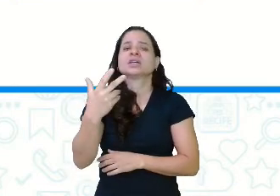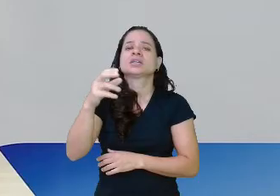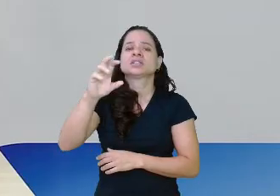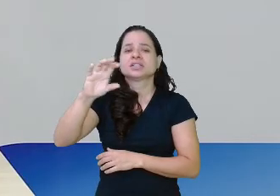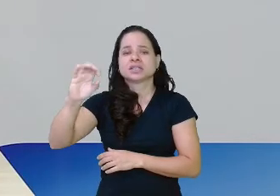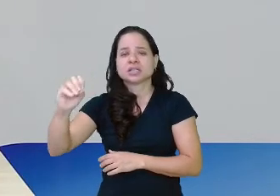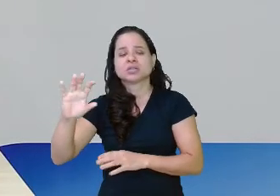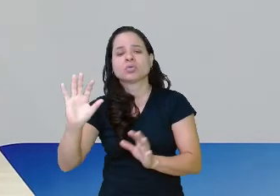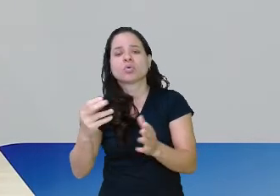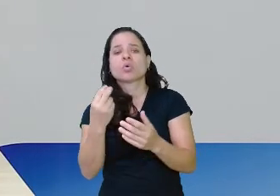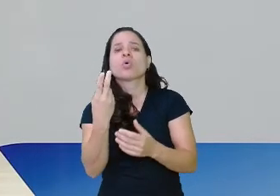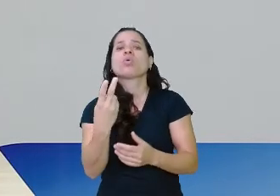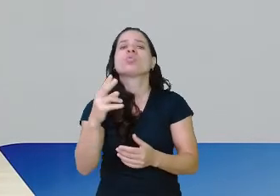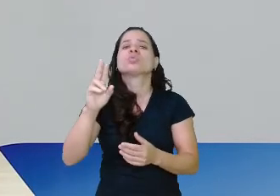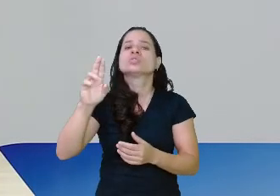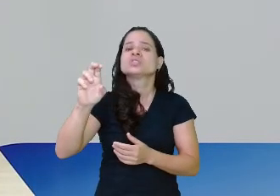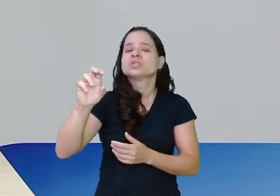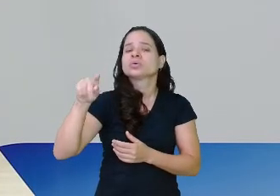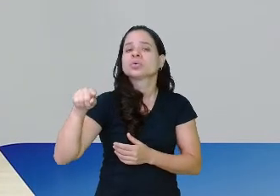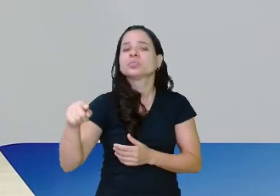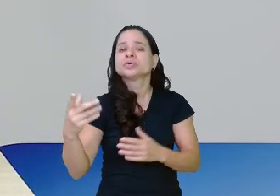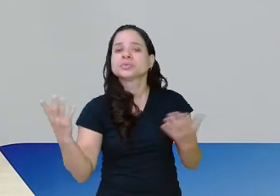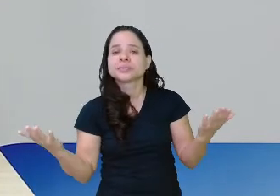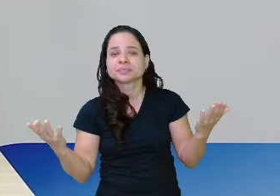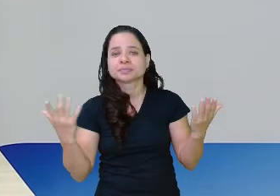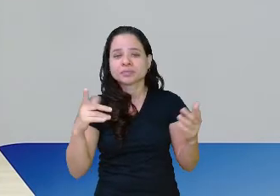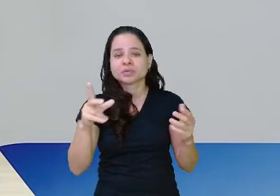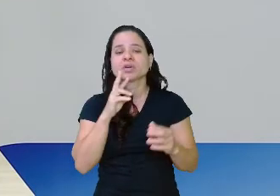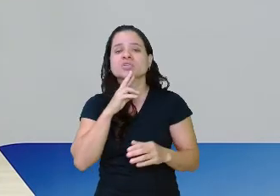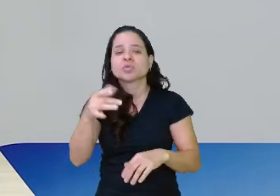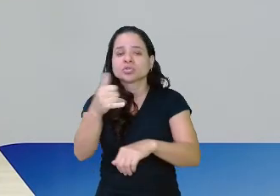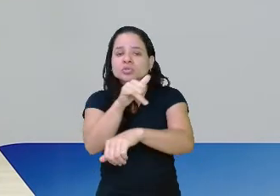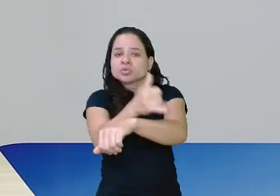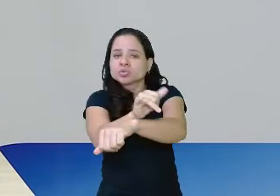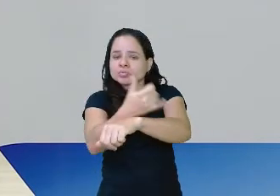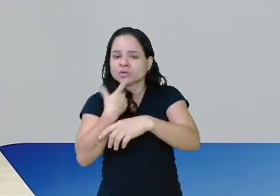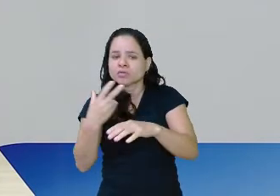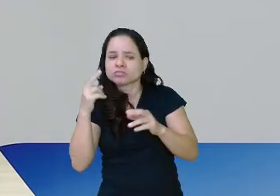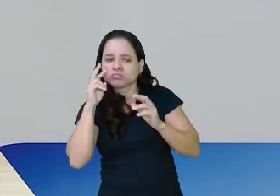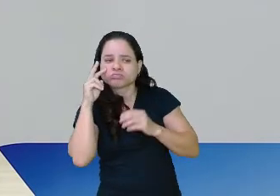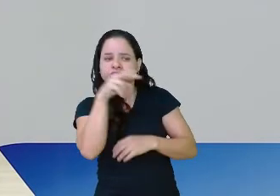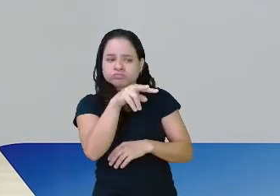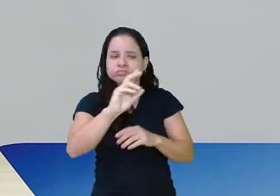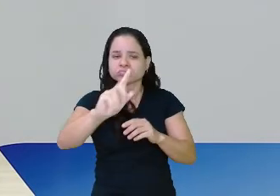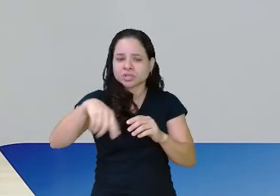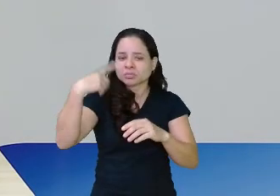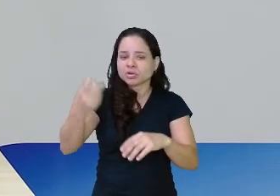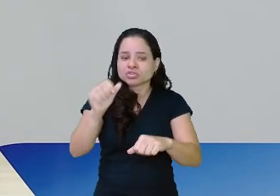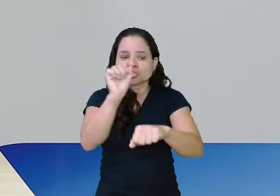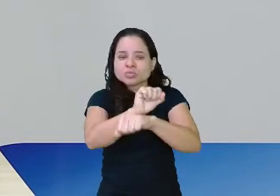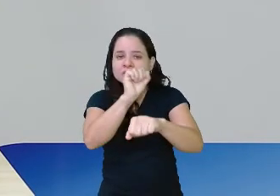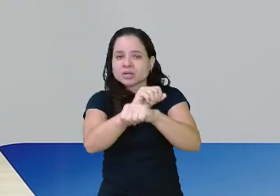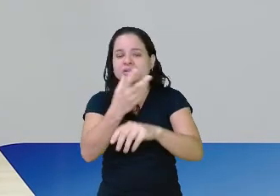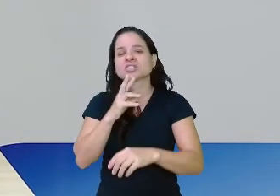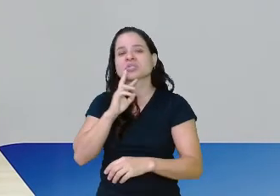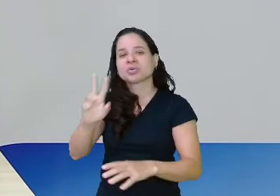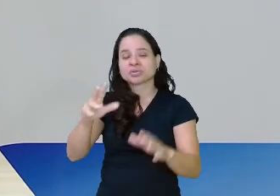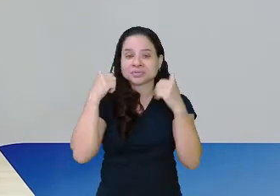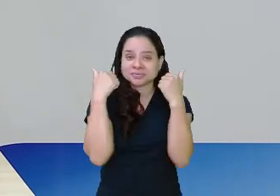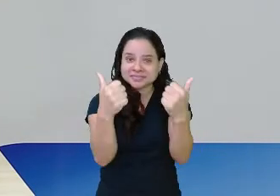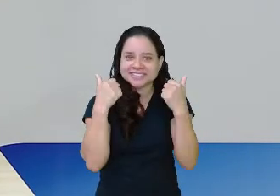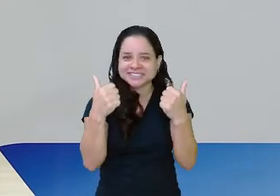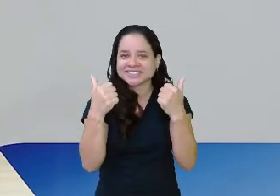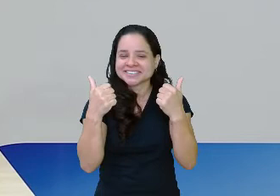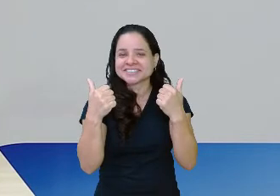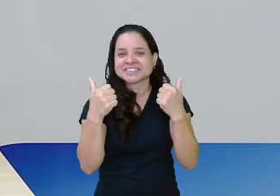5.000? Responde para mim no YouTube que eu vou ficar atenta por lá esperando a tua resposta, beleza?